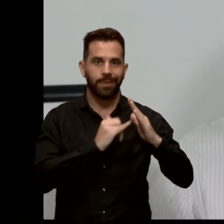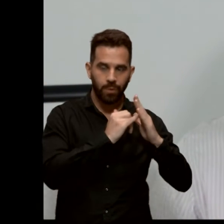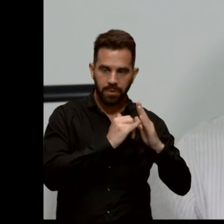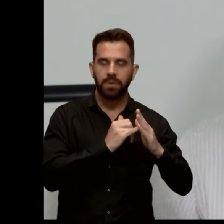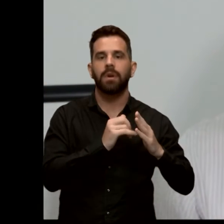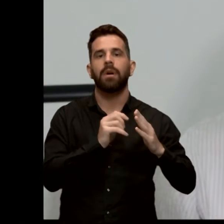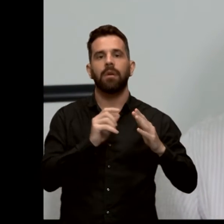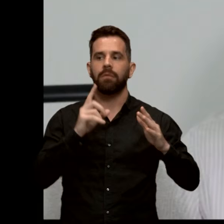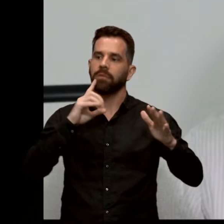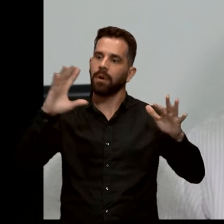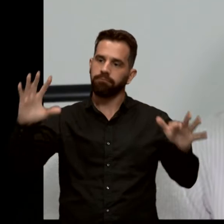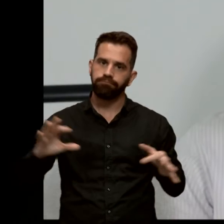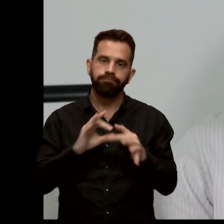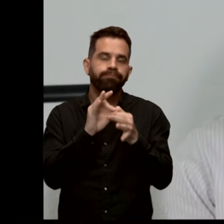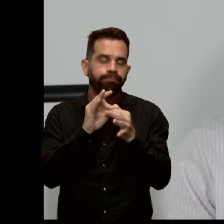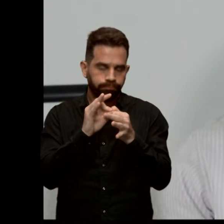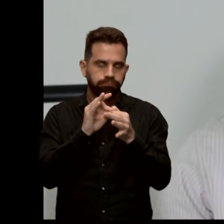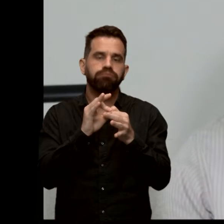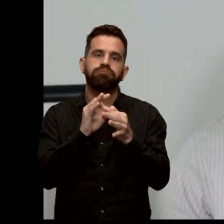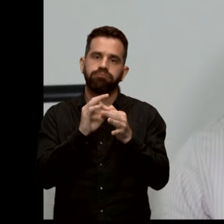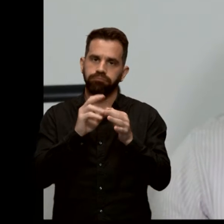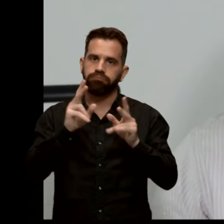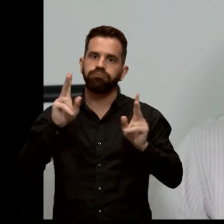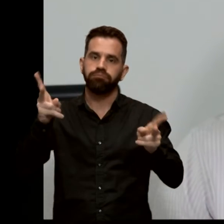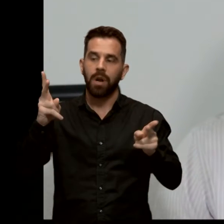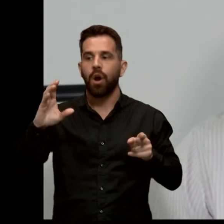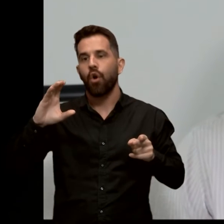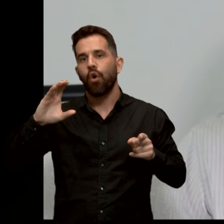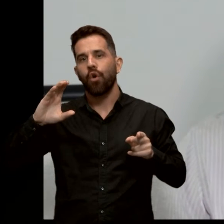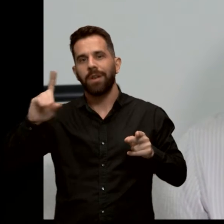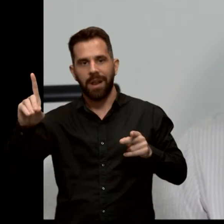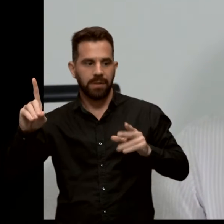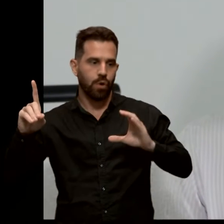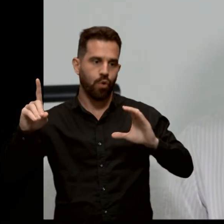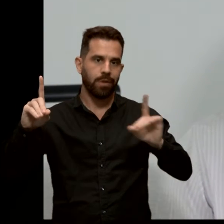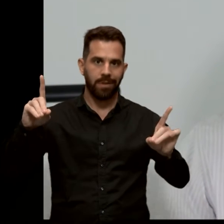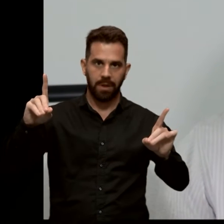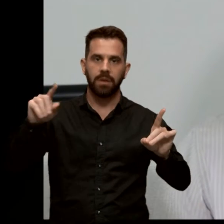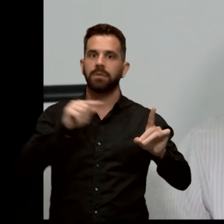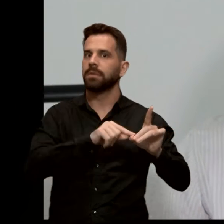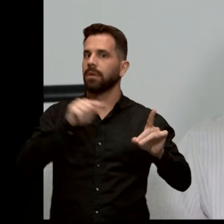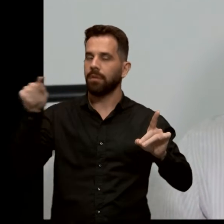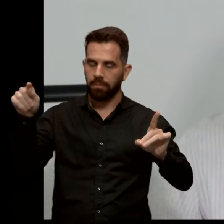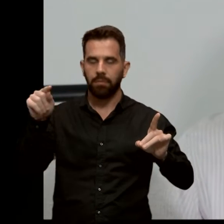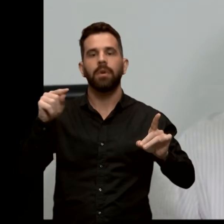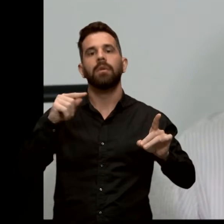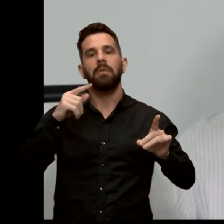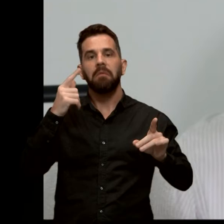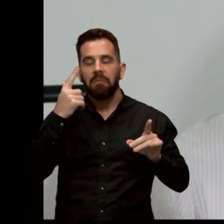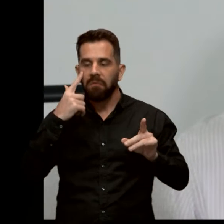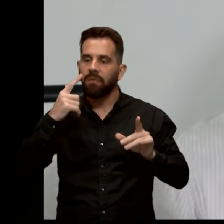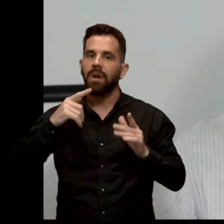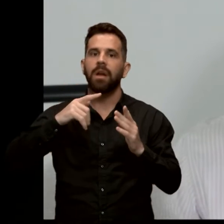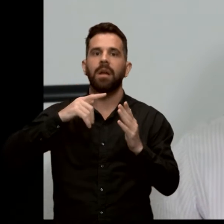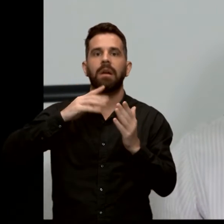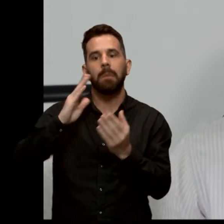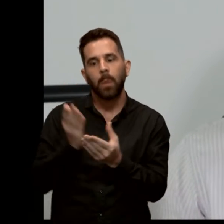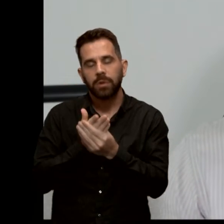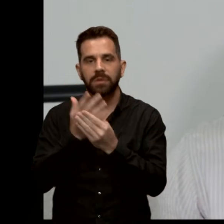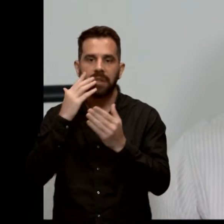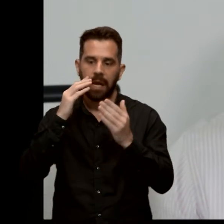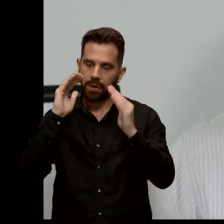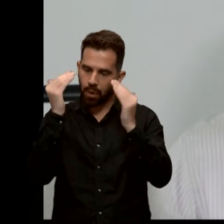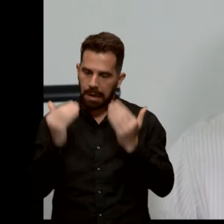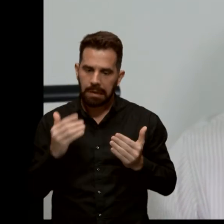esses processos de mobilidade entre as coordenações de mobilidade, e aí o processo será analisado para que o estudante